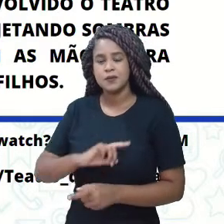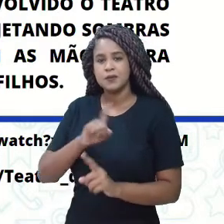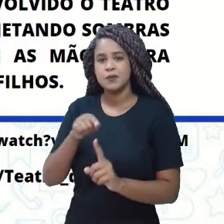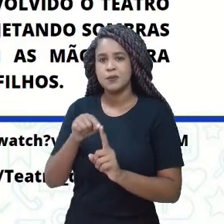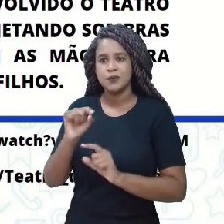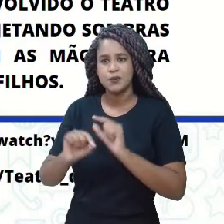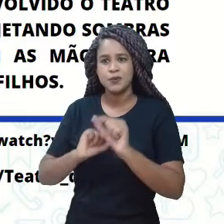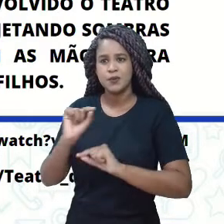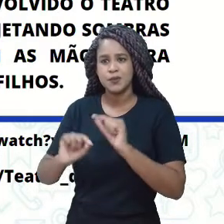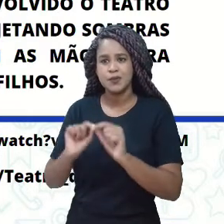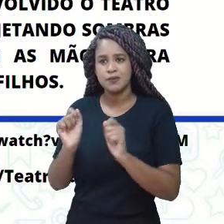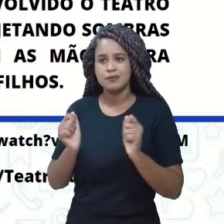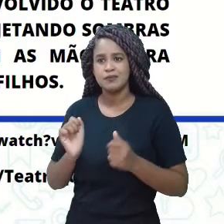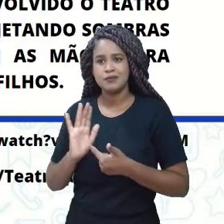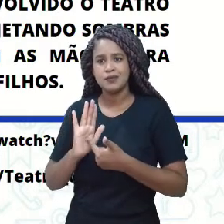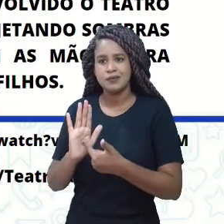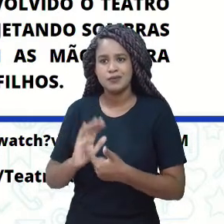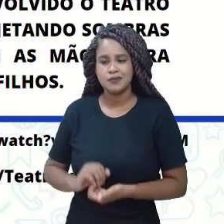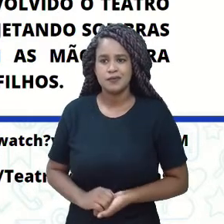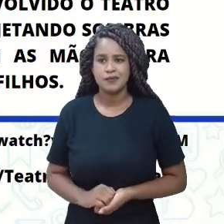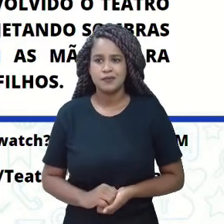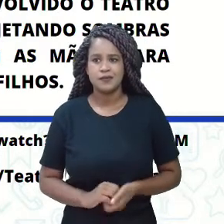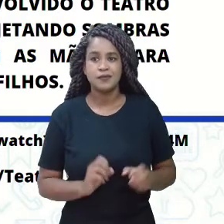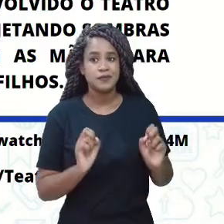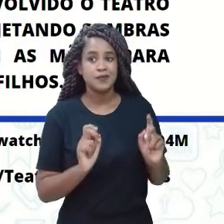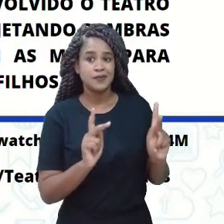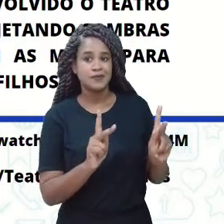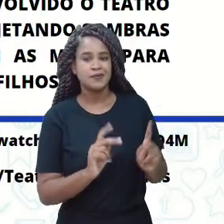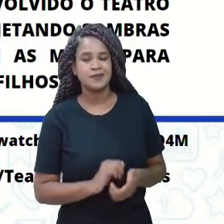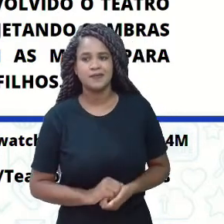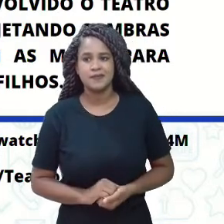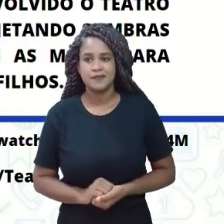muito famoso. Tudo bem, bom ensaio.